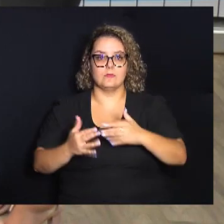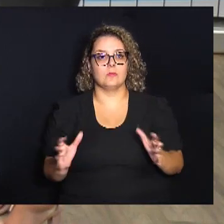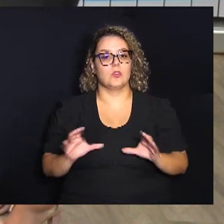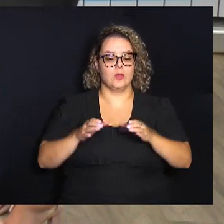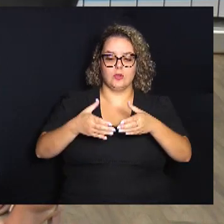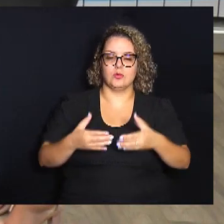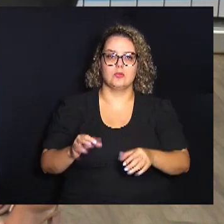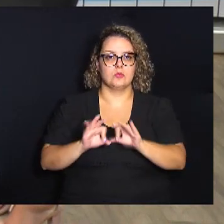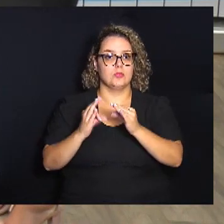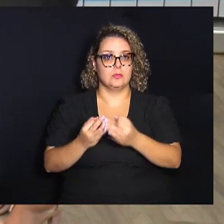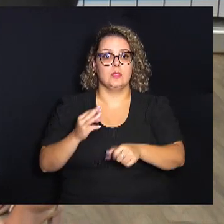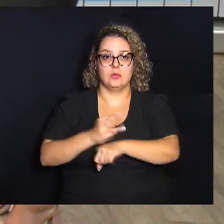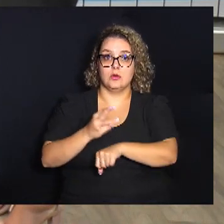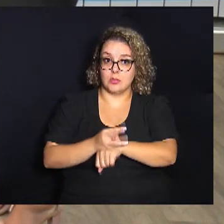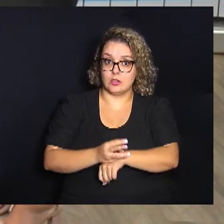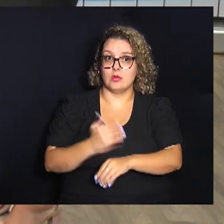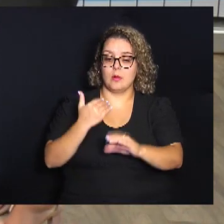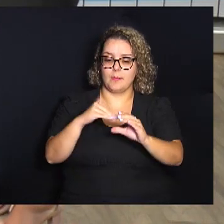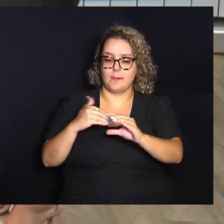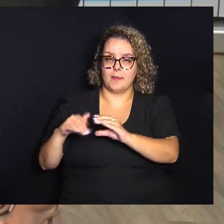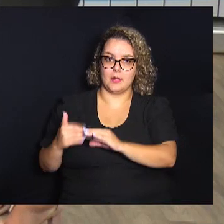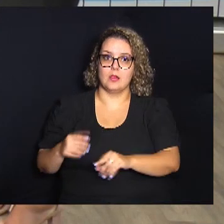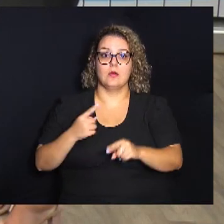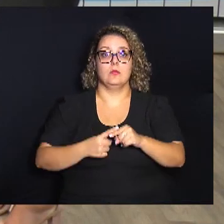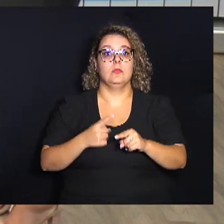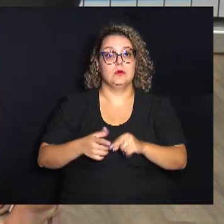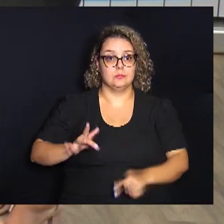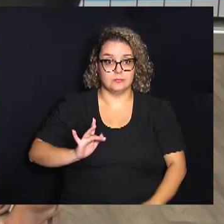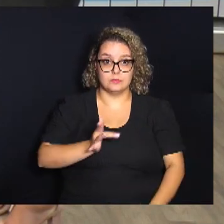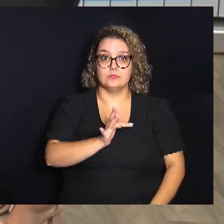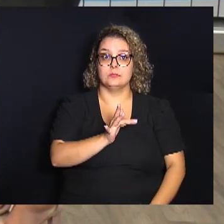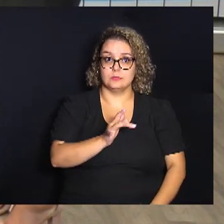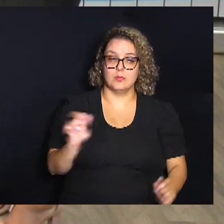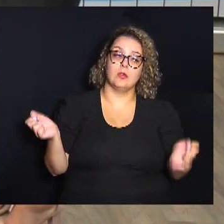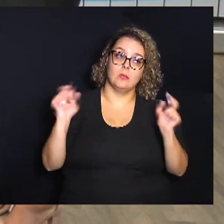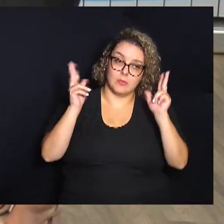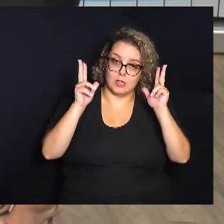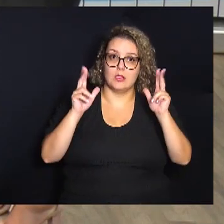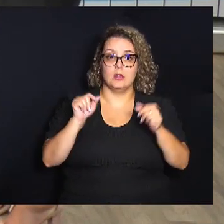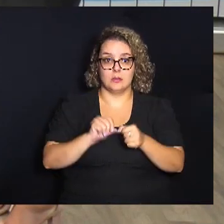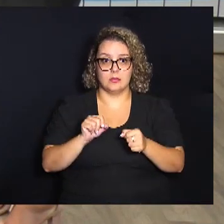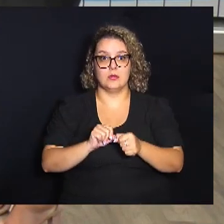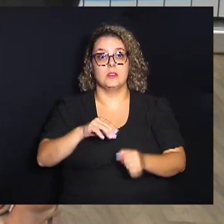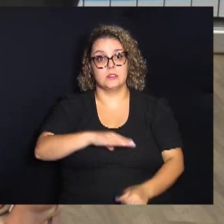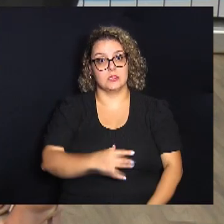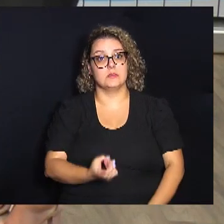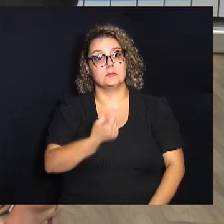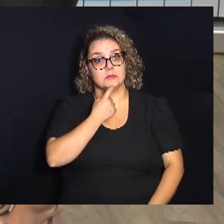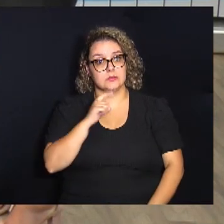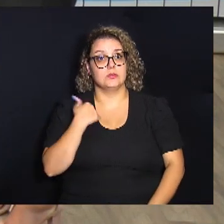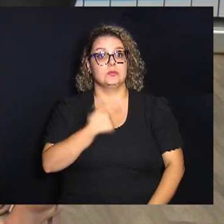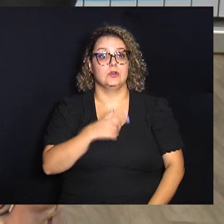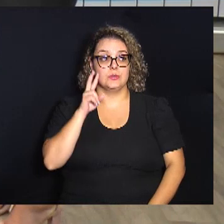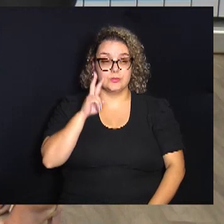família, por WhatsApp, manda mensagem, porque o caso de dengue é um alerta que a gente faz aqui na cidade de Campinas, mas nós estamos vendo